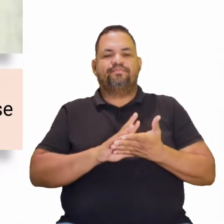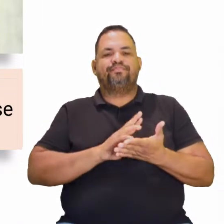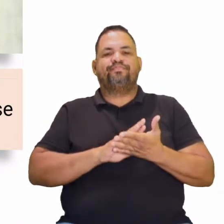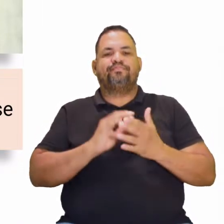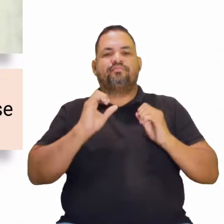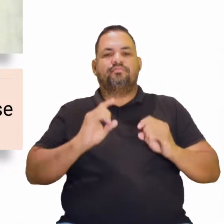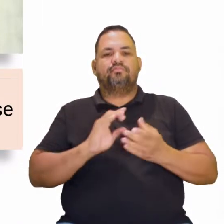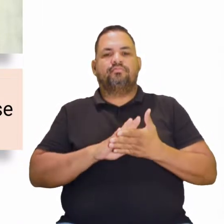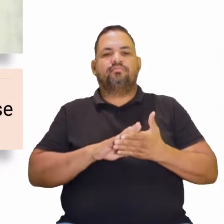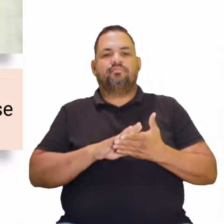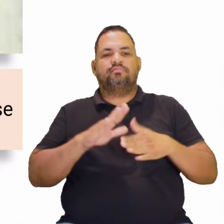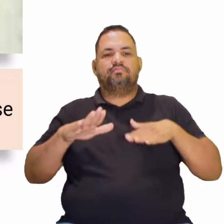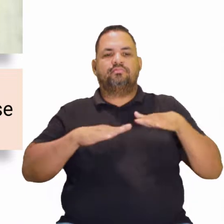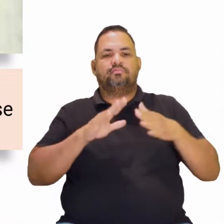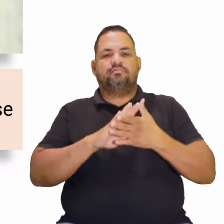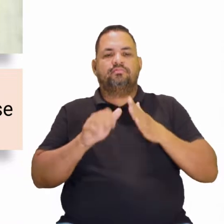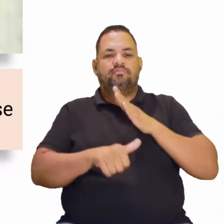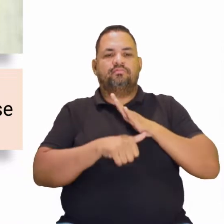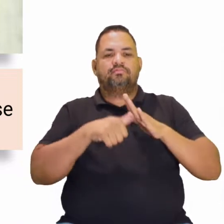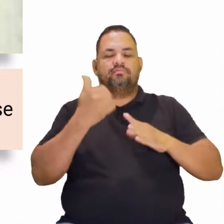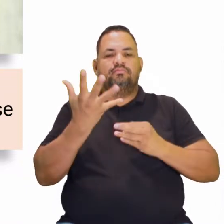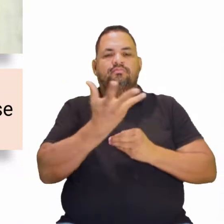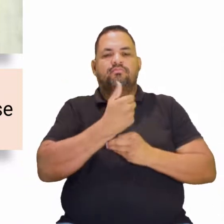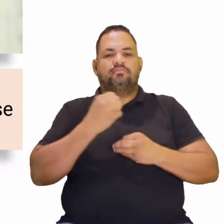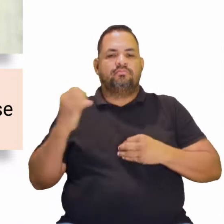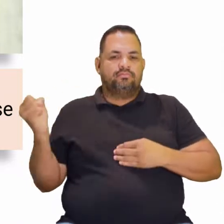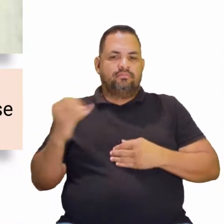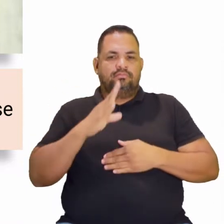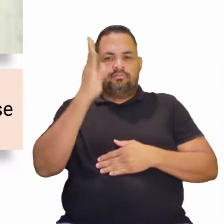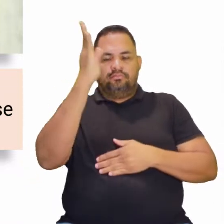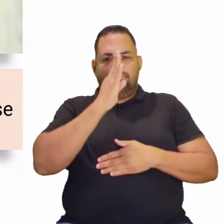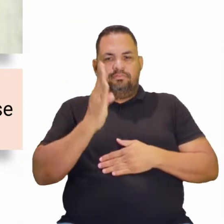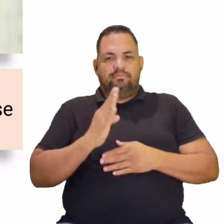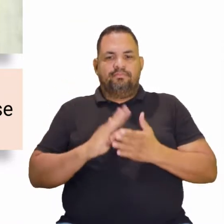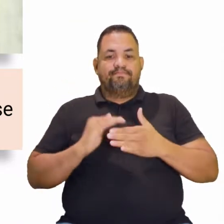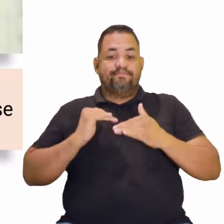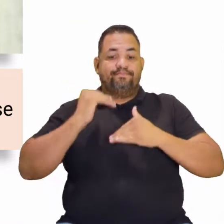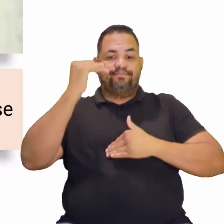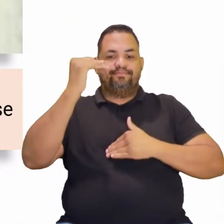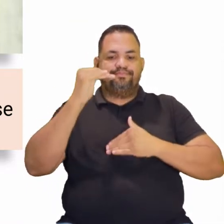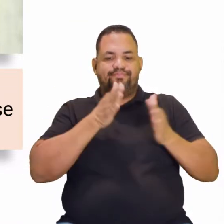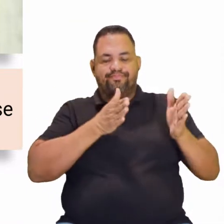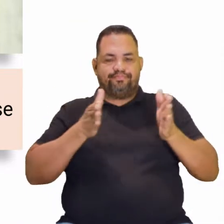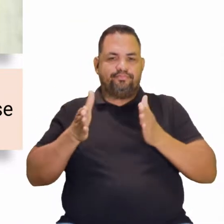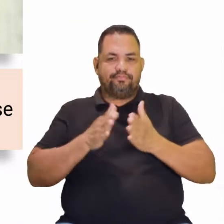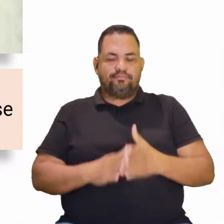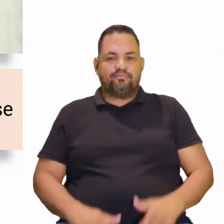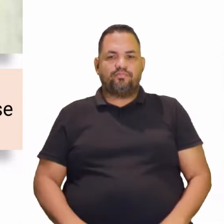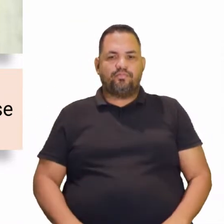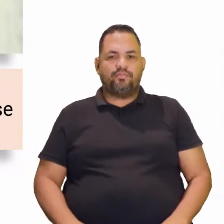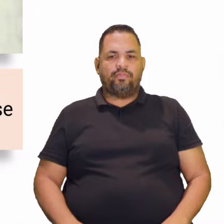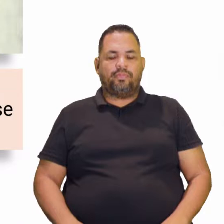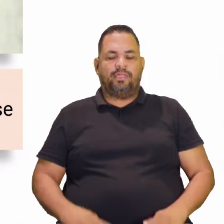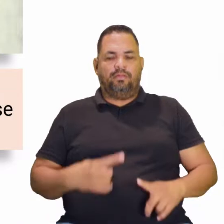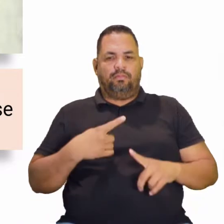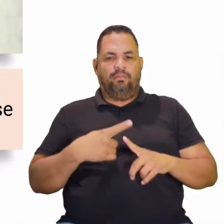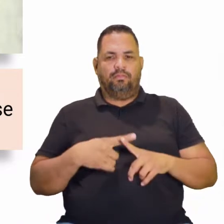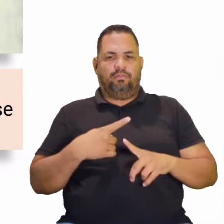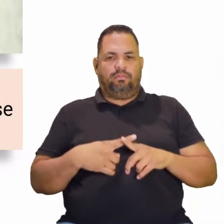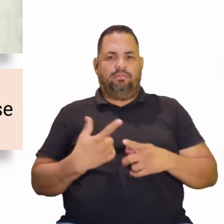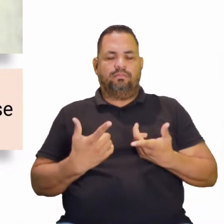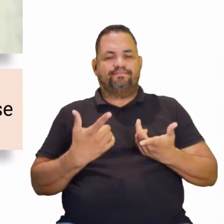mas foi a pioneira da arte moderna no Brasil. Então, uma mulher além do seu tempo, né, até porque nesse período aí, mulheres não eram muito